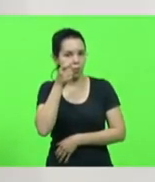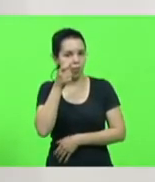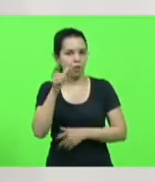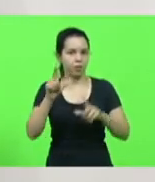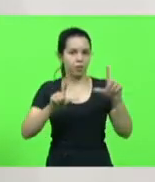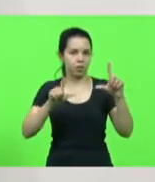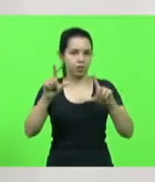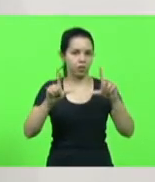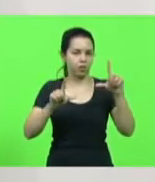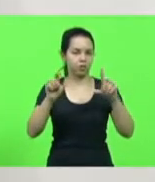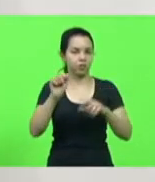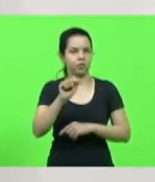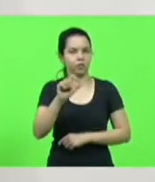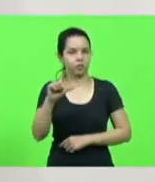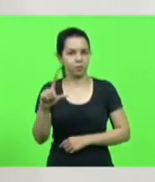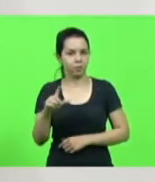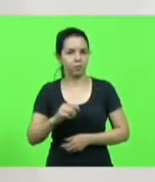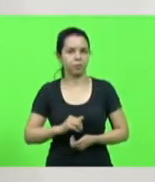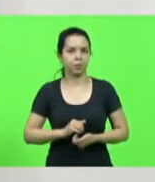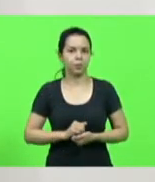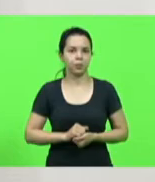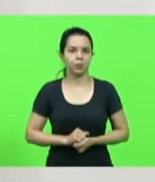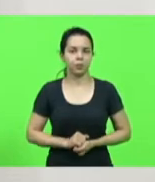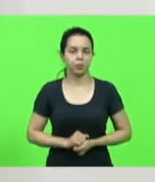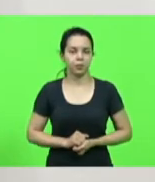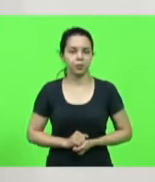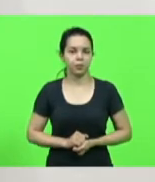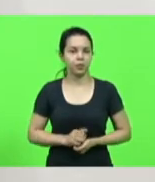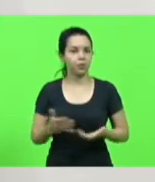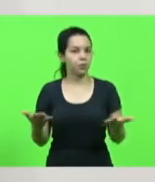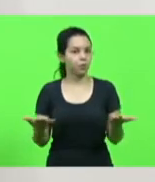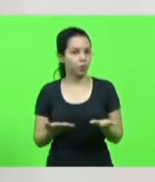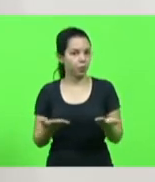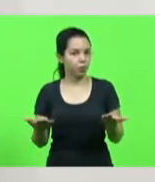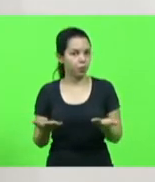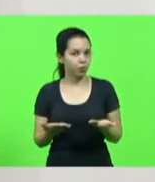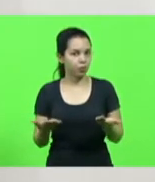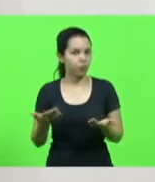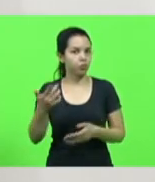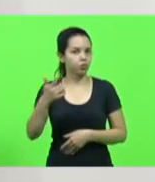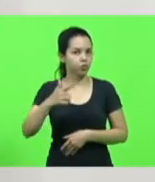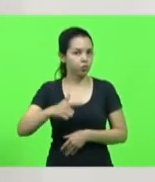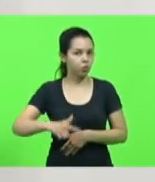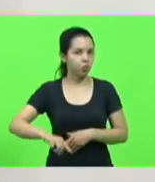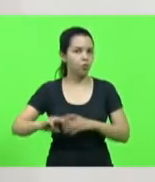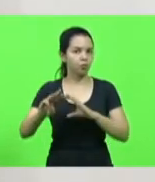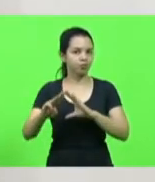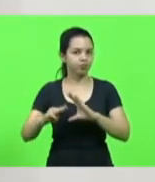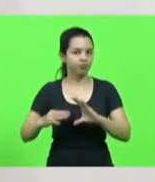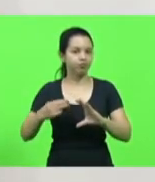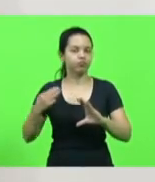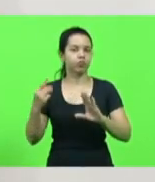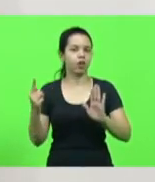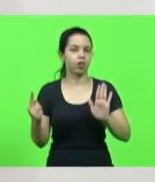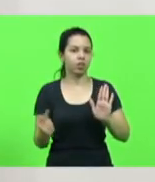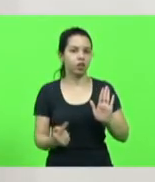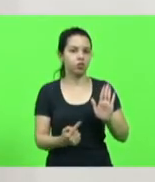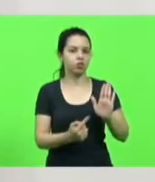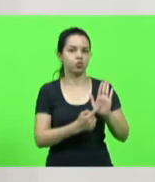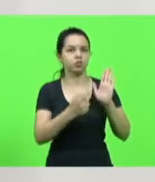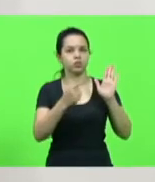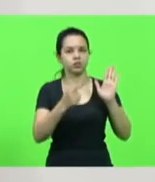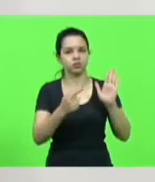TVAL. Bom, hoje recebi mais uma denúncia daquela